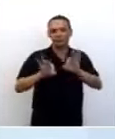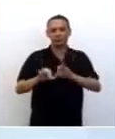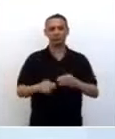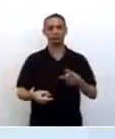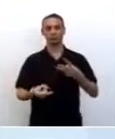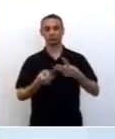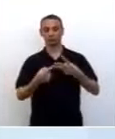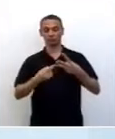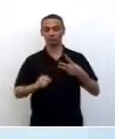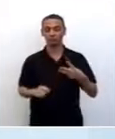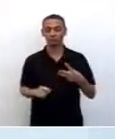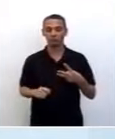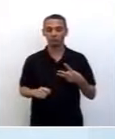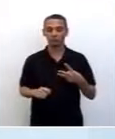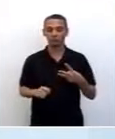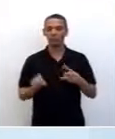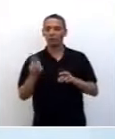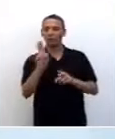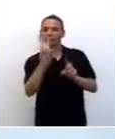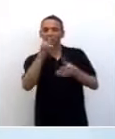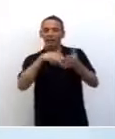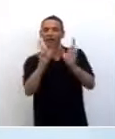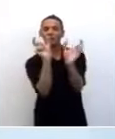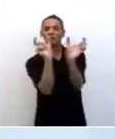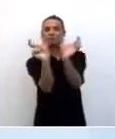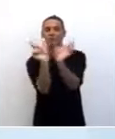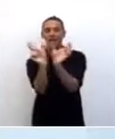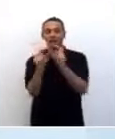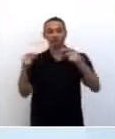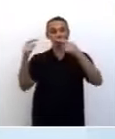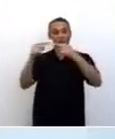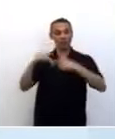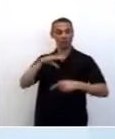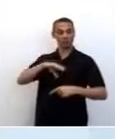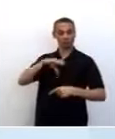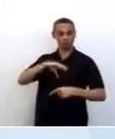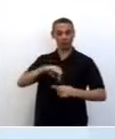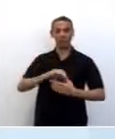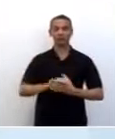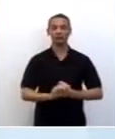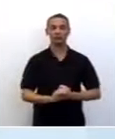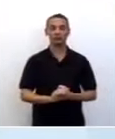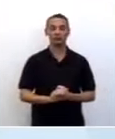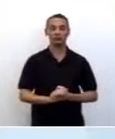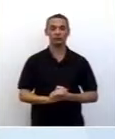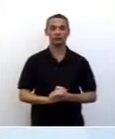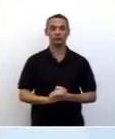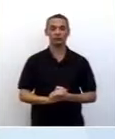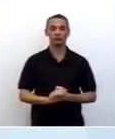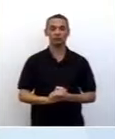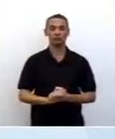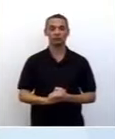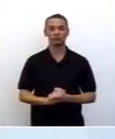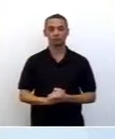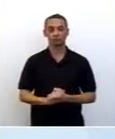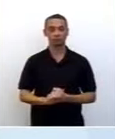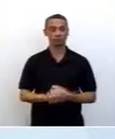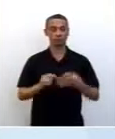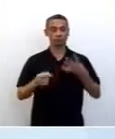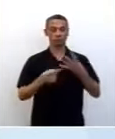Using cognates, usando as palavras cognatas. And then we have the context, using the context, usando